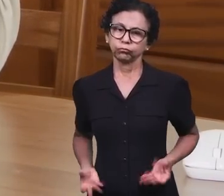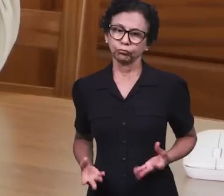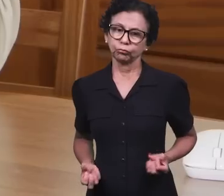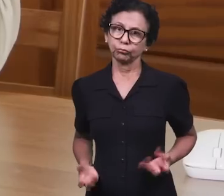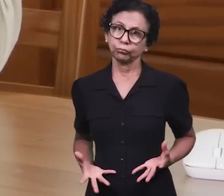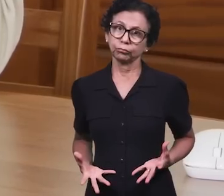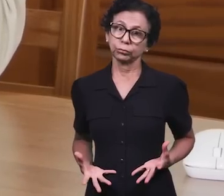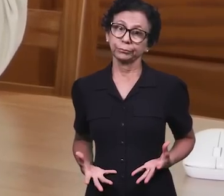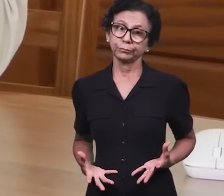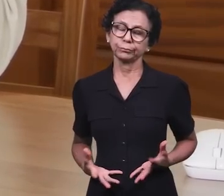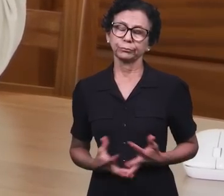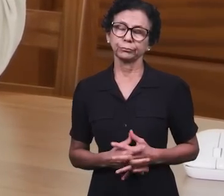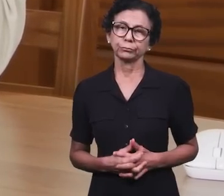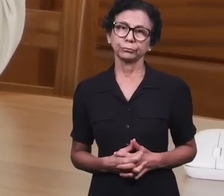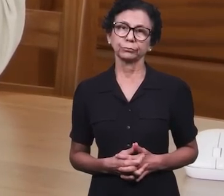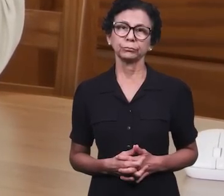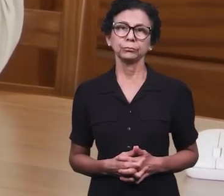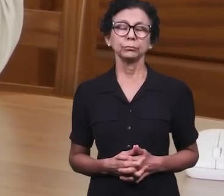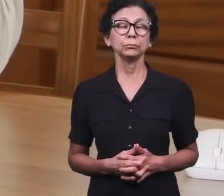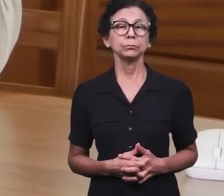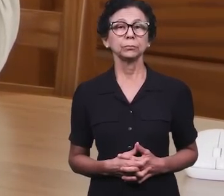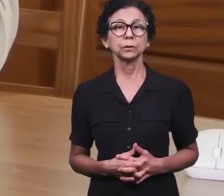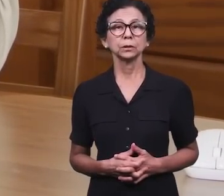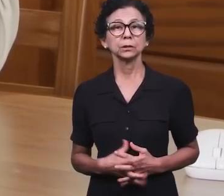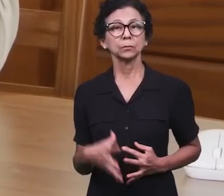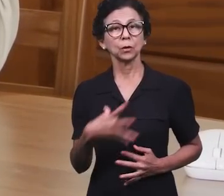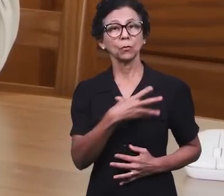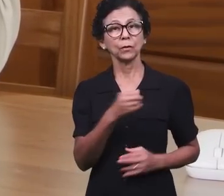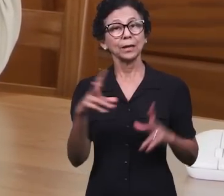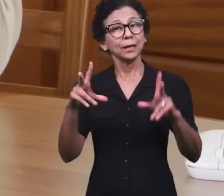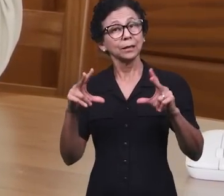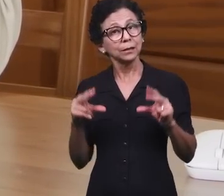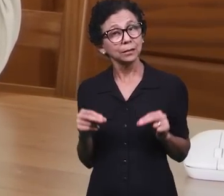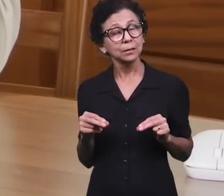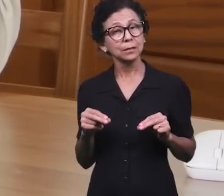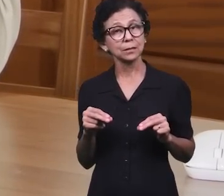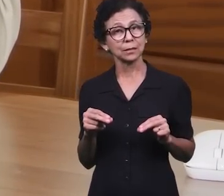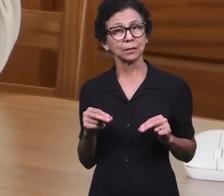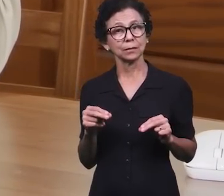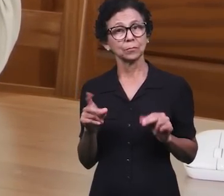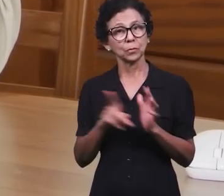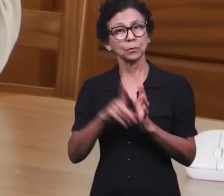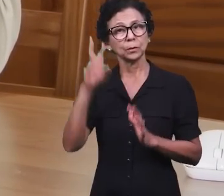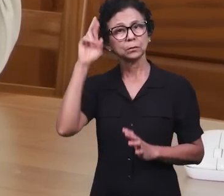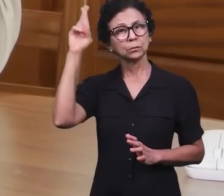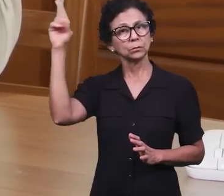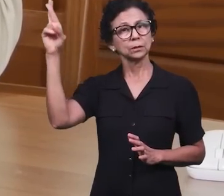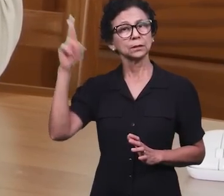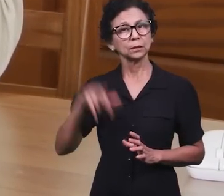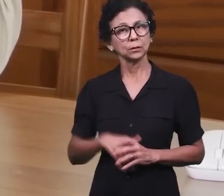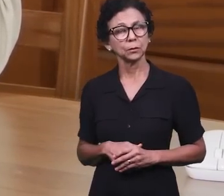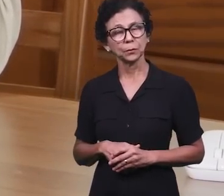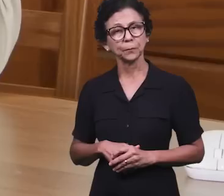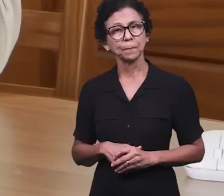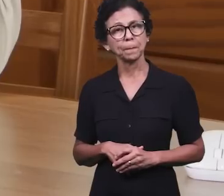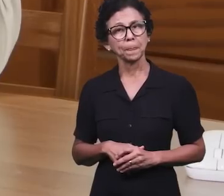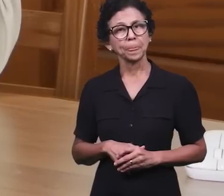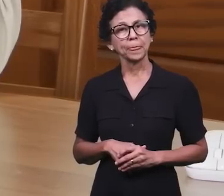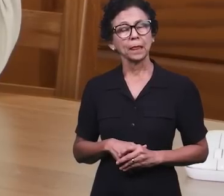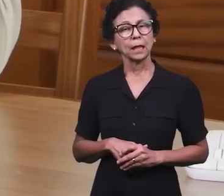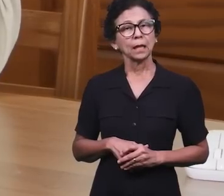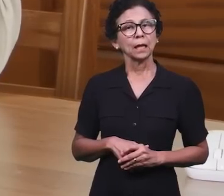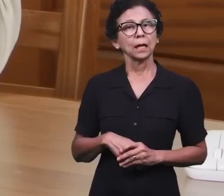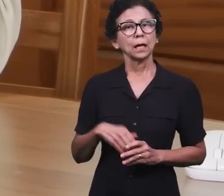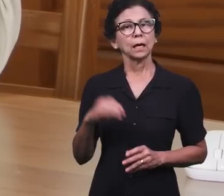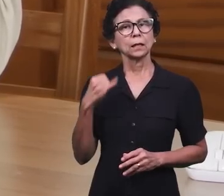né? Mas os filhos, tem que lembrar o seguinte: os filhos são herança do Senhor. Essa herança,